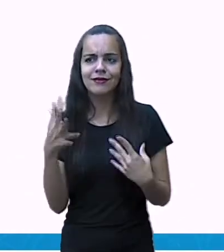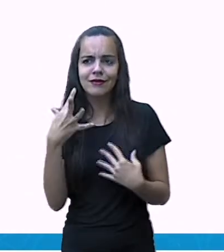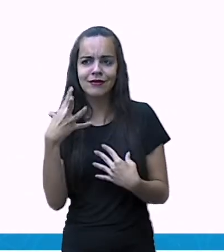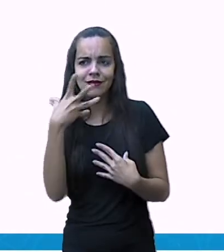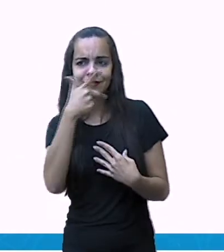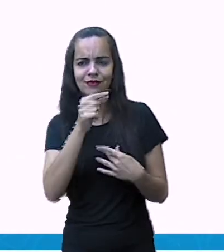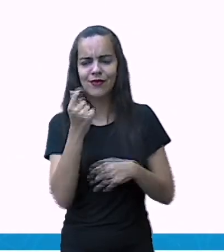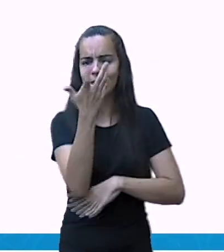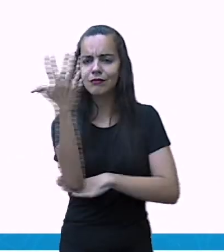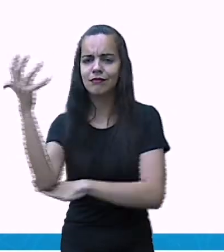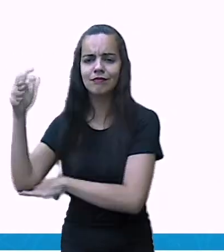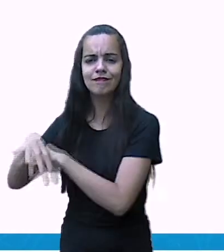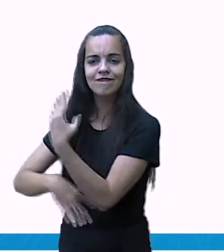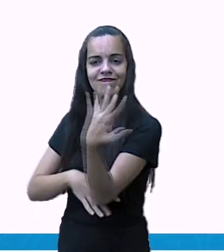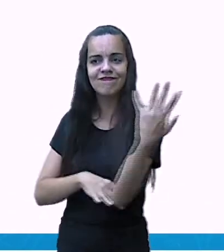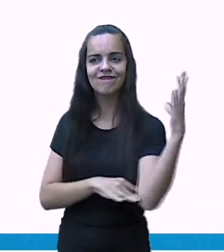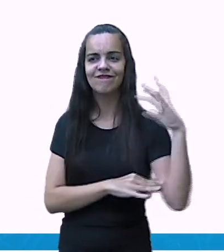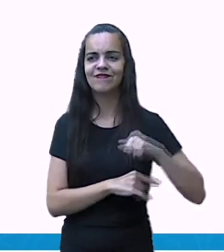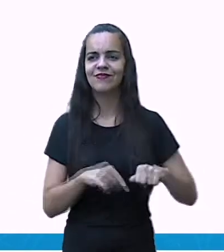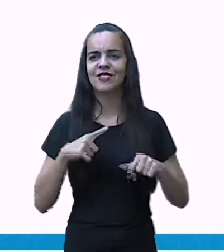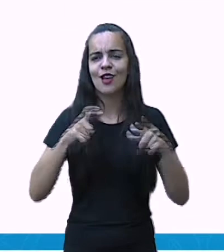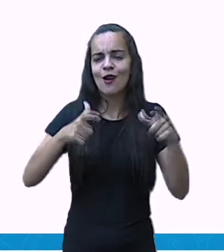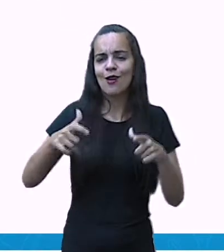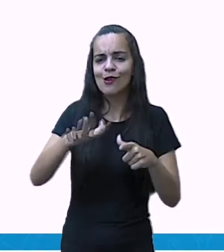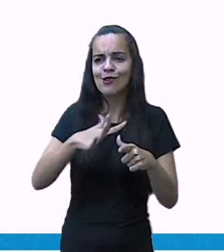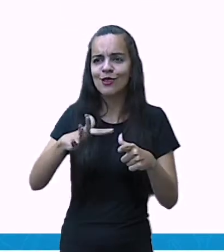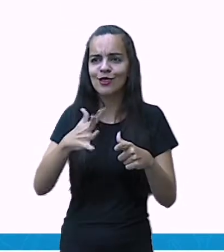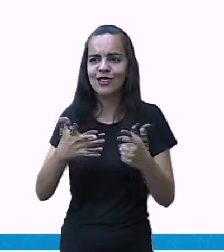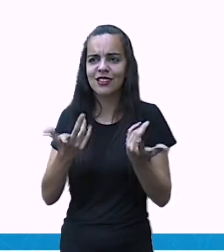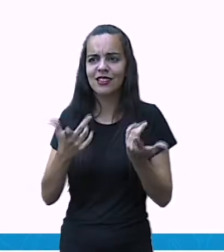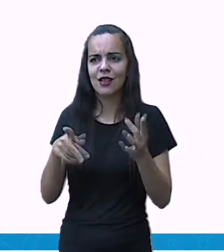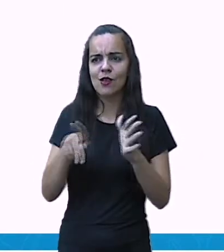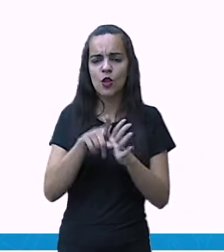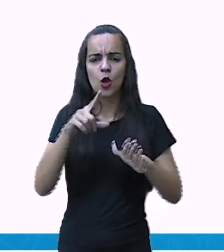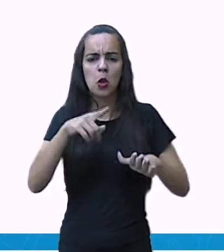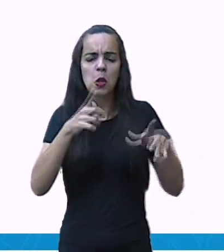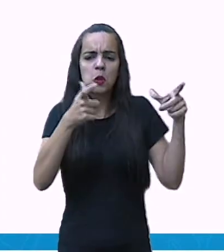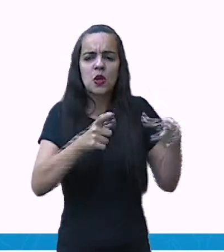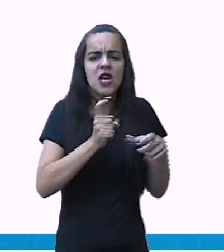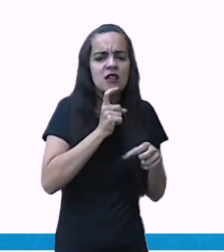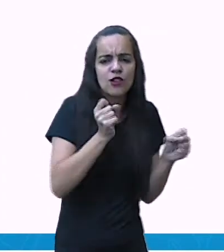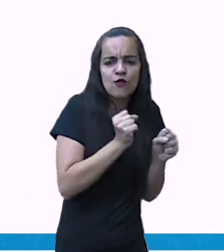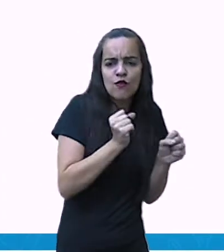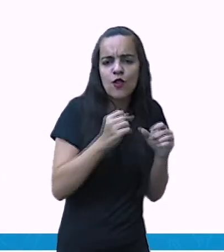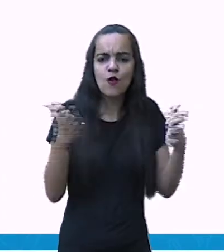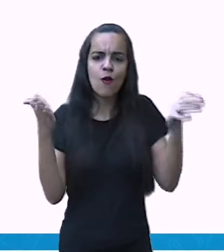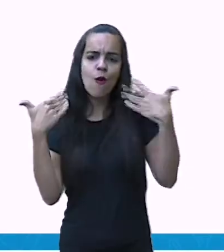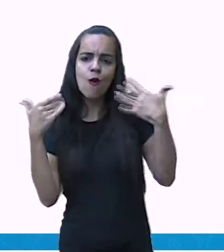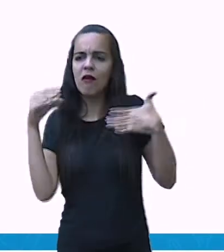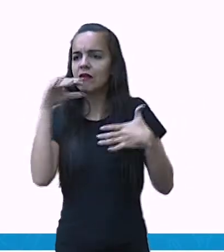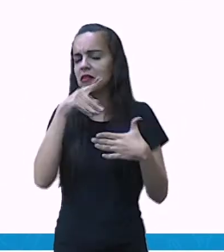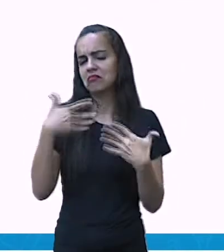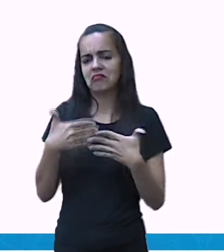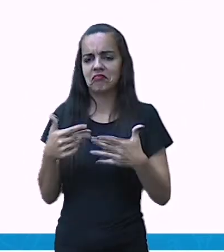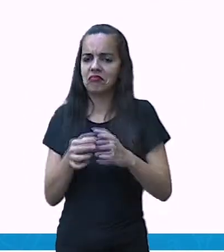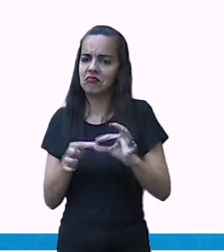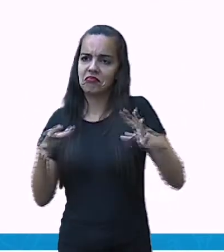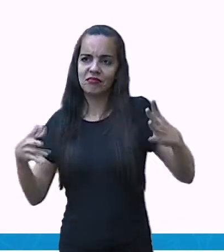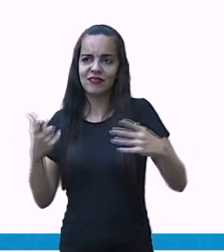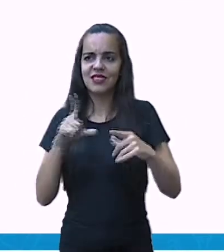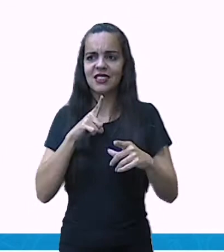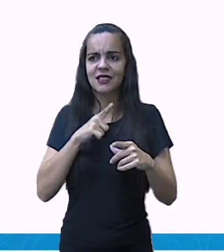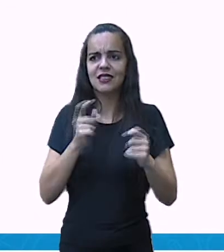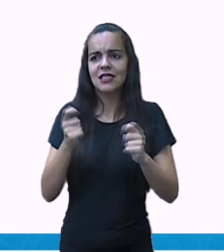nas florestas, nas zonas temperadas, nas zonas tropicais, tá?